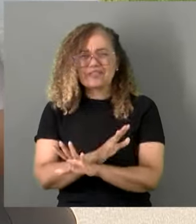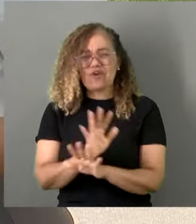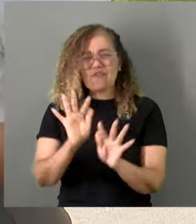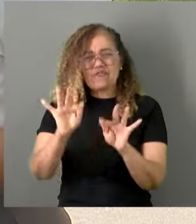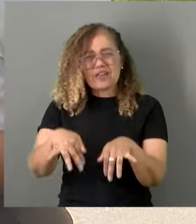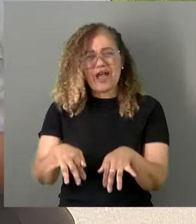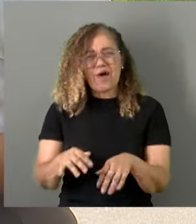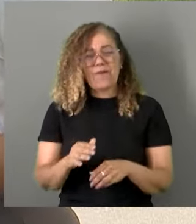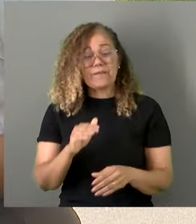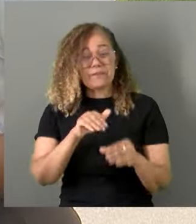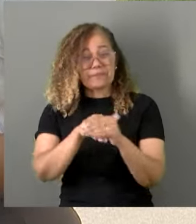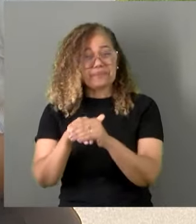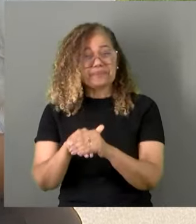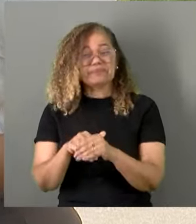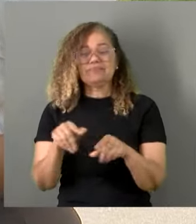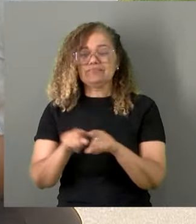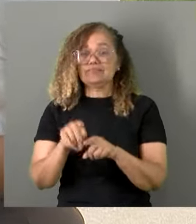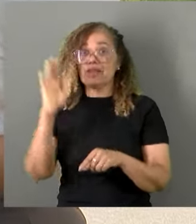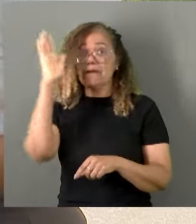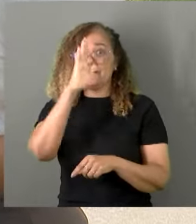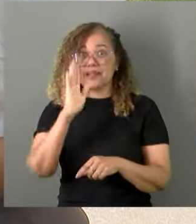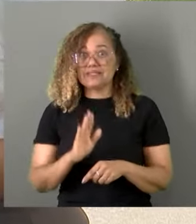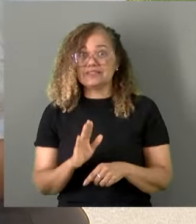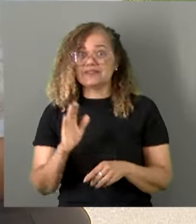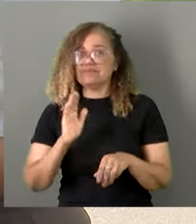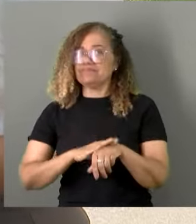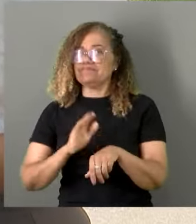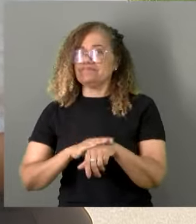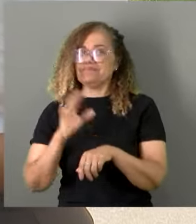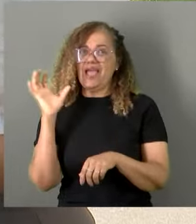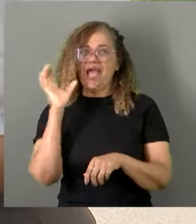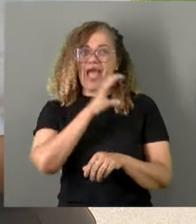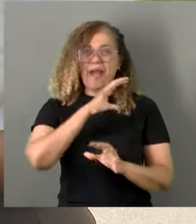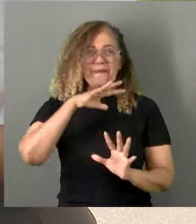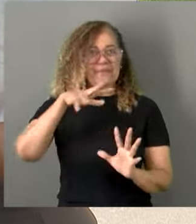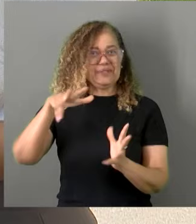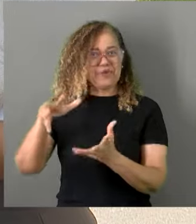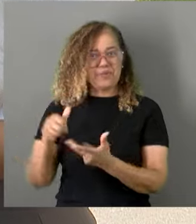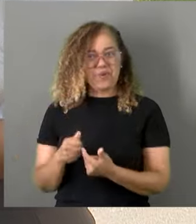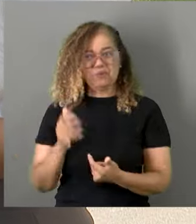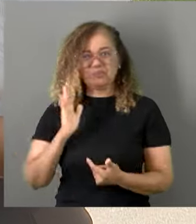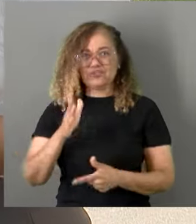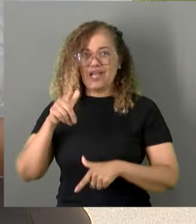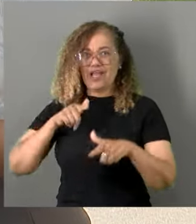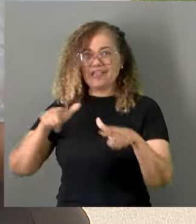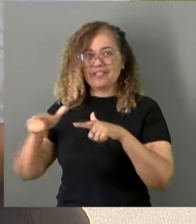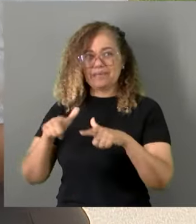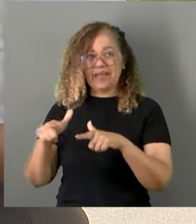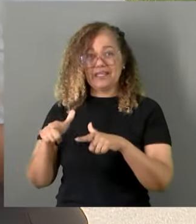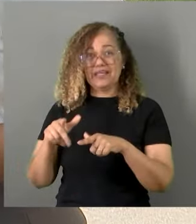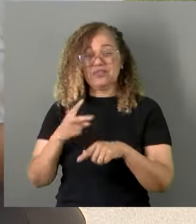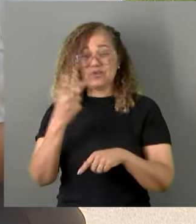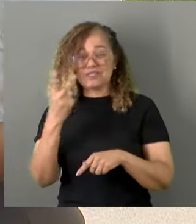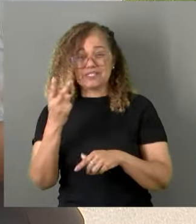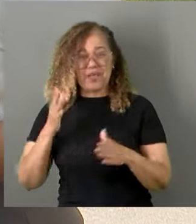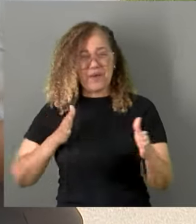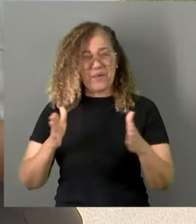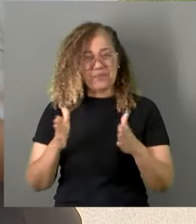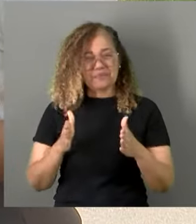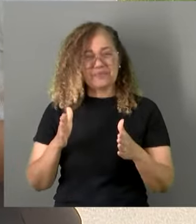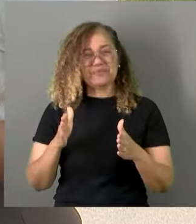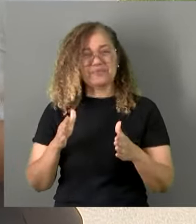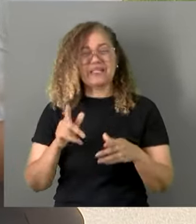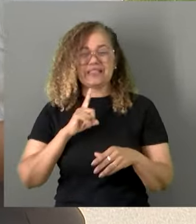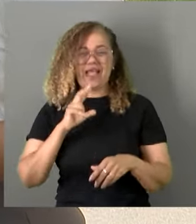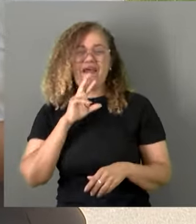das urnas é as eleições no Brasil são as mais rápidas no mundo então nós estamos trabalhando para que neste segundo turno nós tenhamos aqui